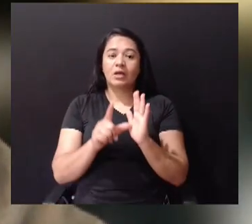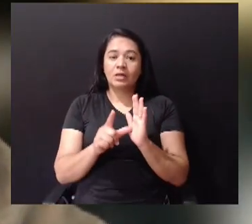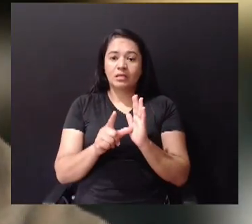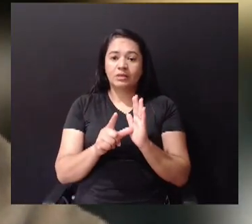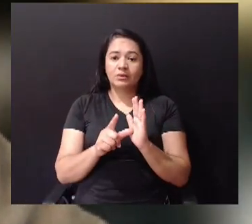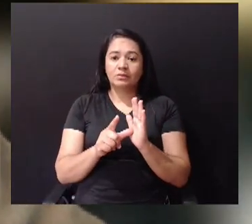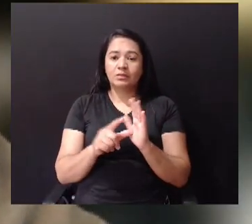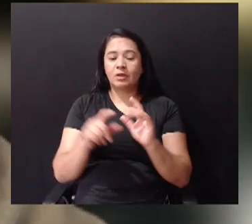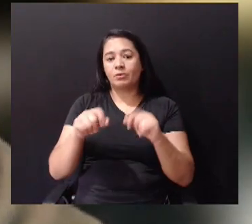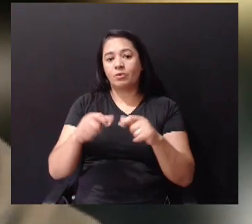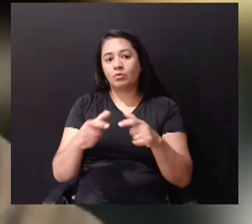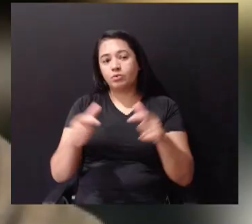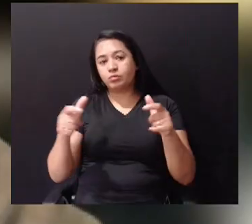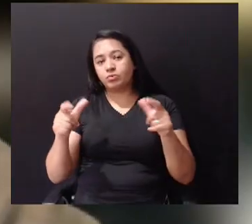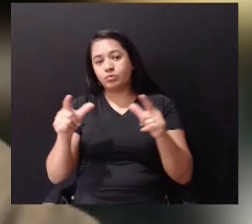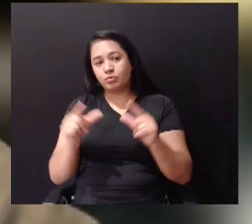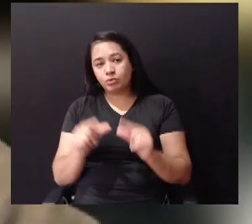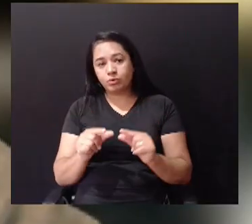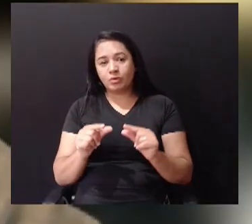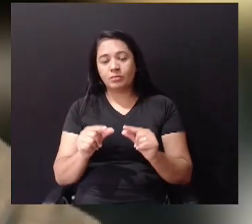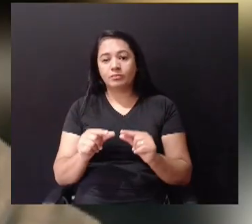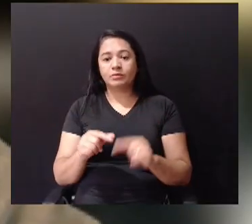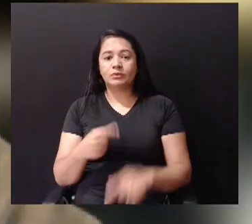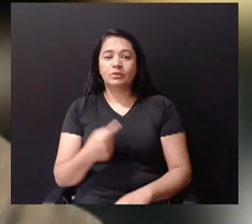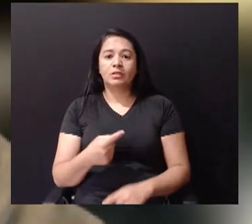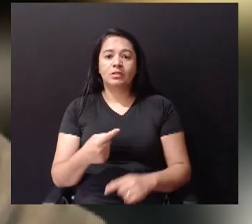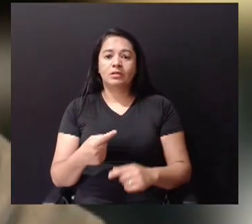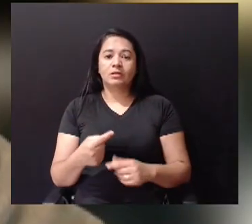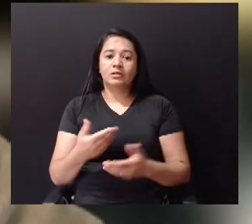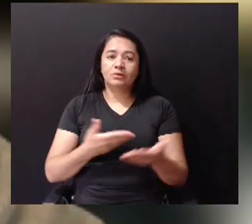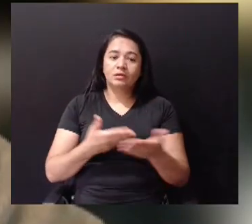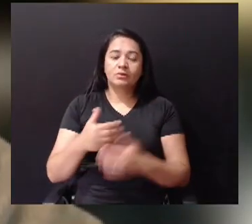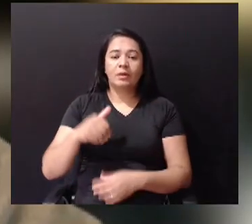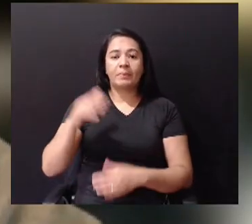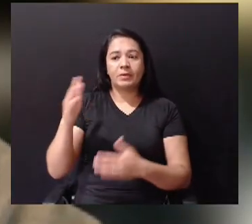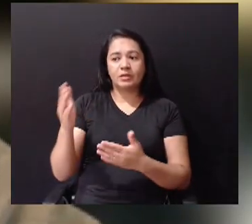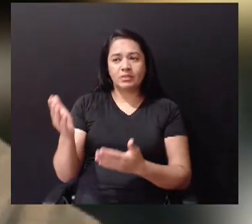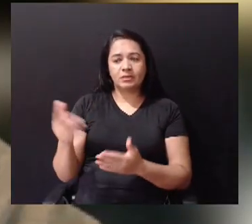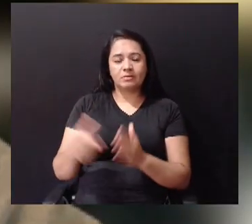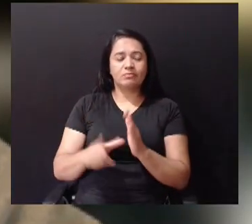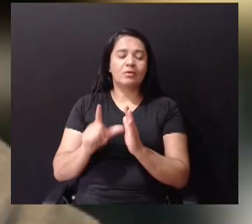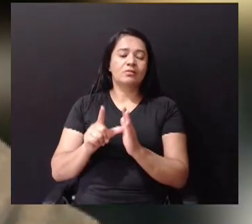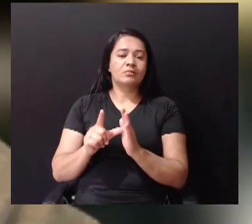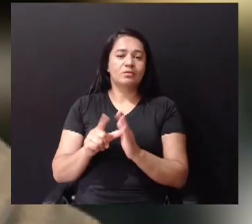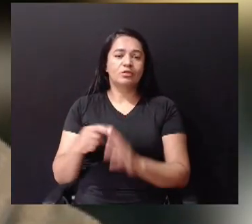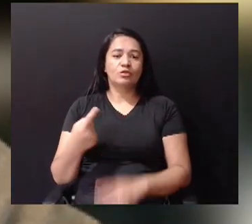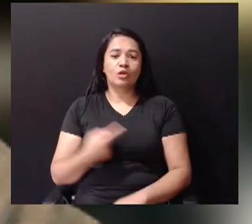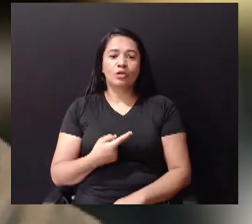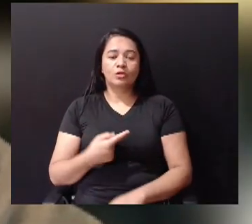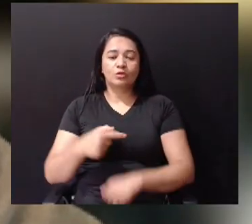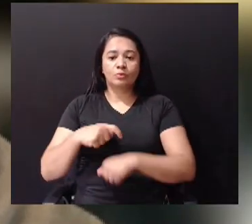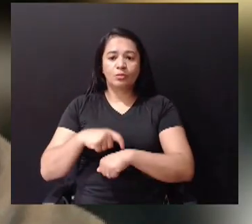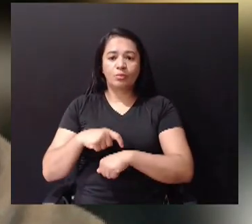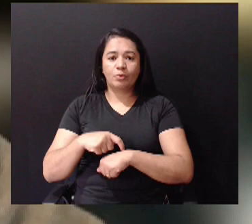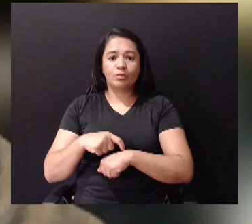está diminuindo, e aí fazer intervenções mais precoces. Então, realmente nós estamos num momento